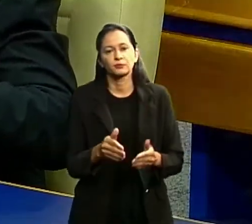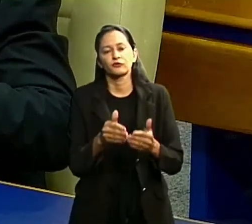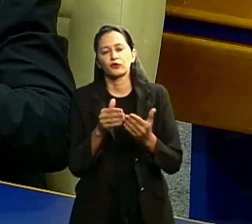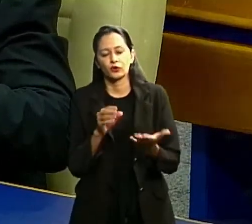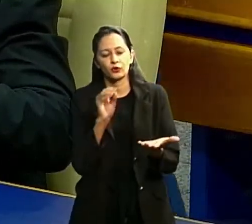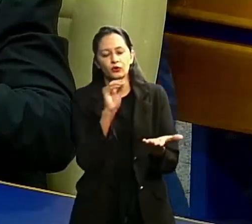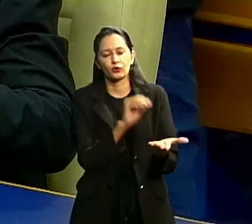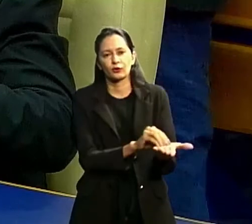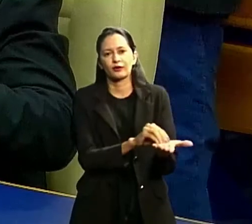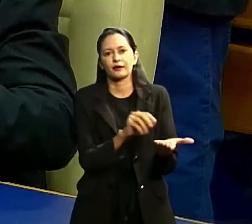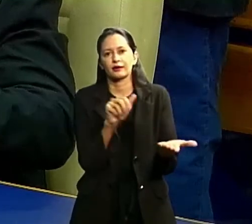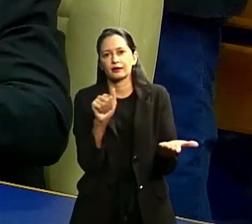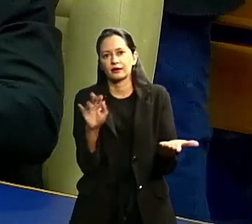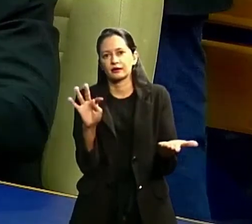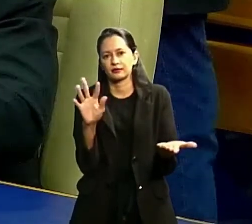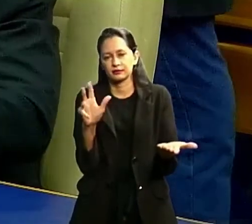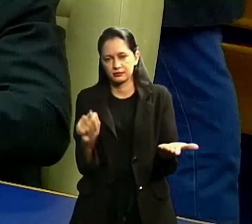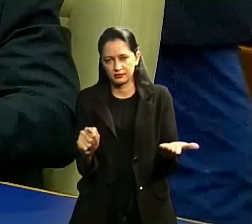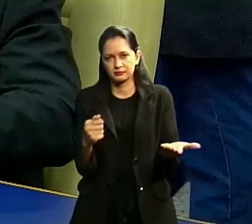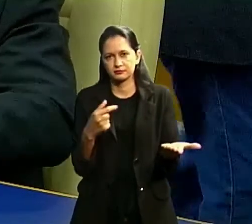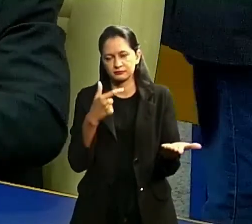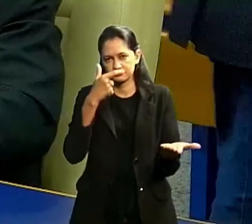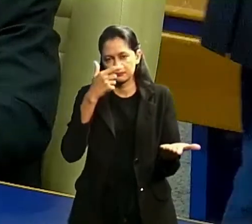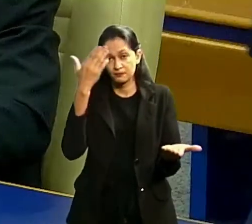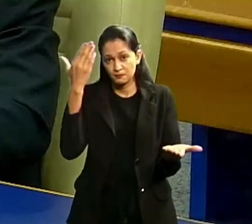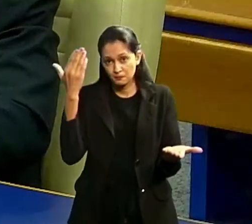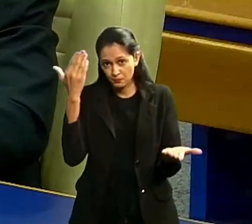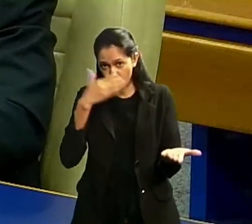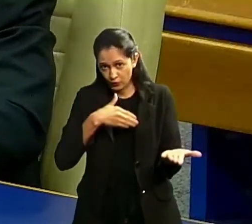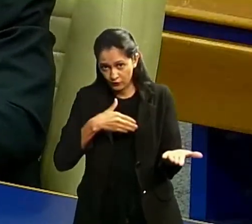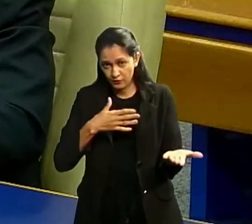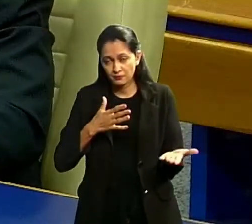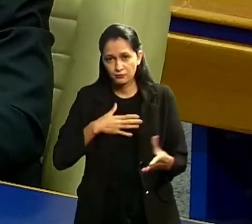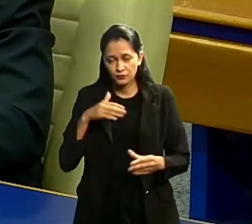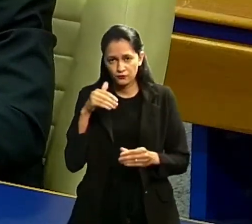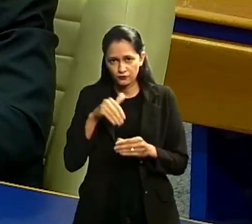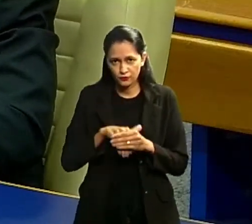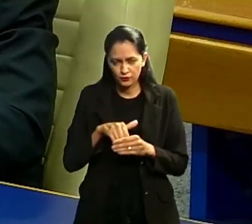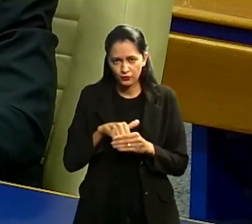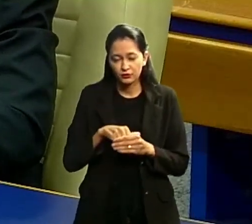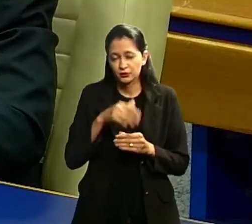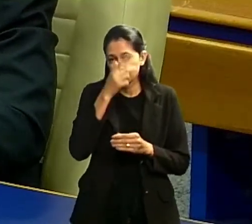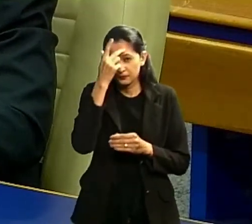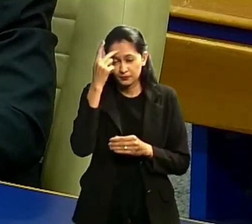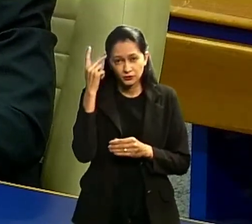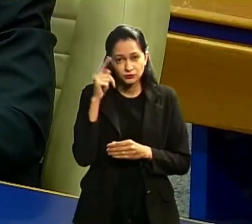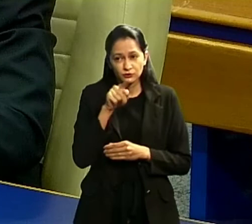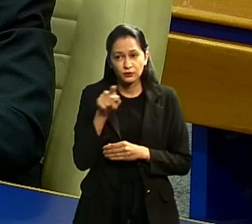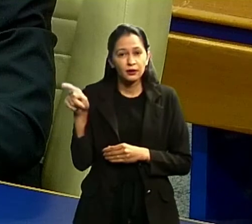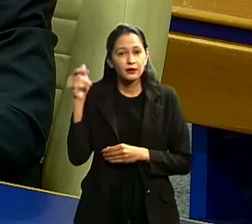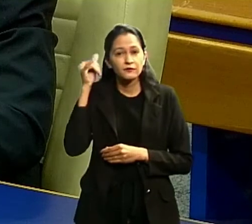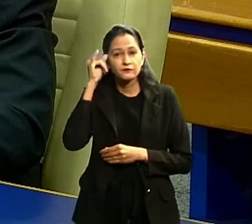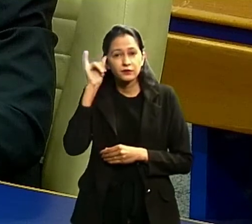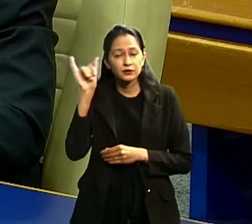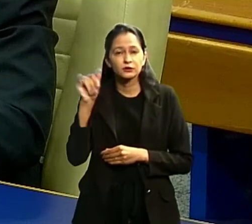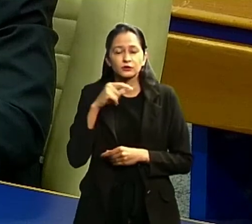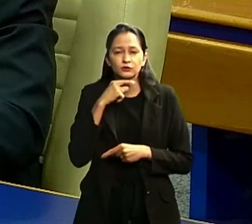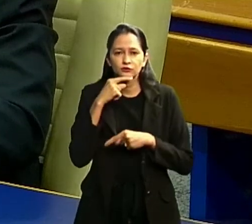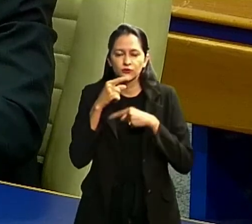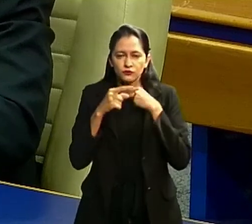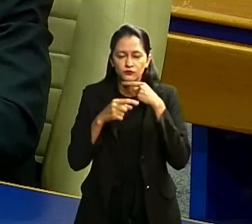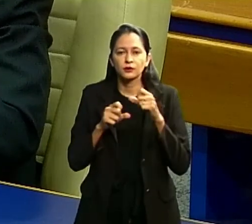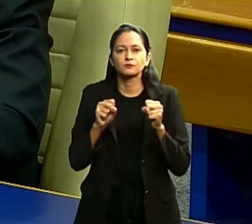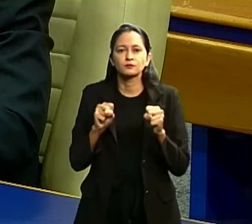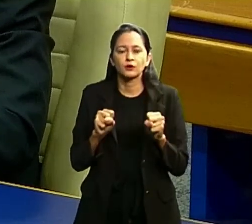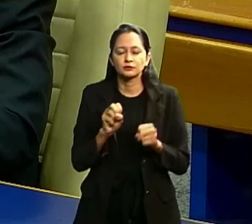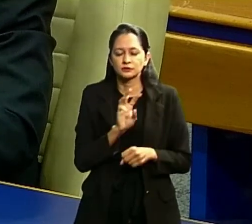a votação nossa consta e é muito importante para qualquer pessoa que tenha dúvida, pode procurar no site da